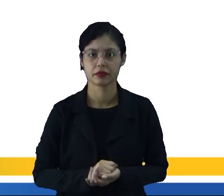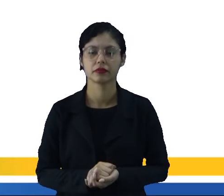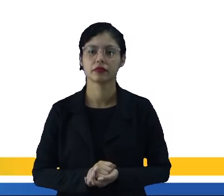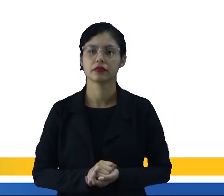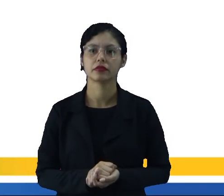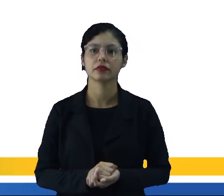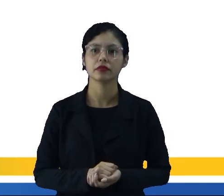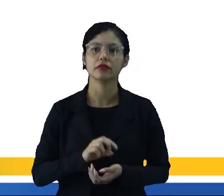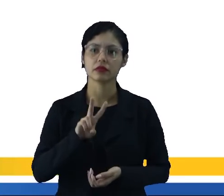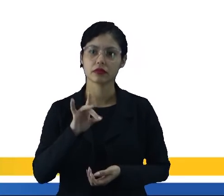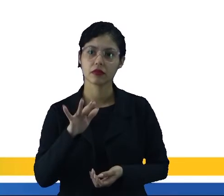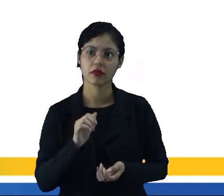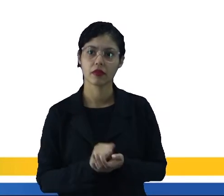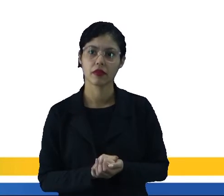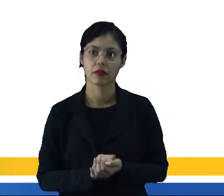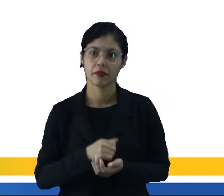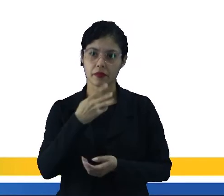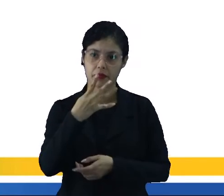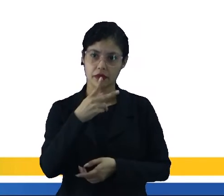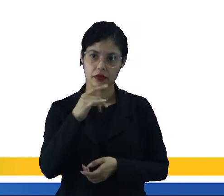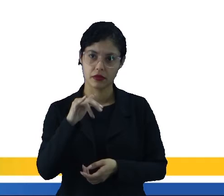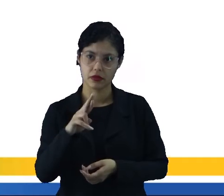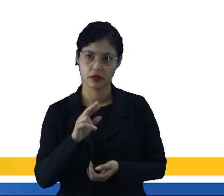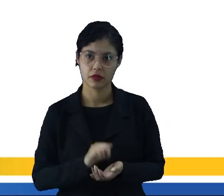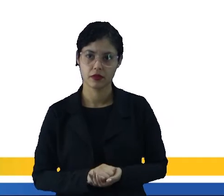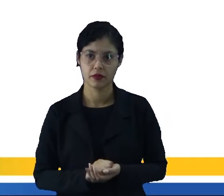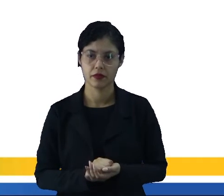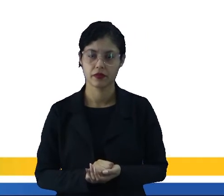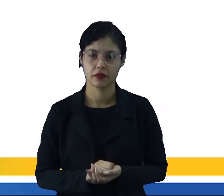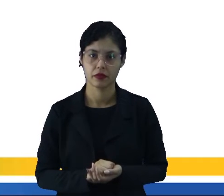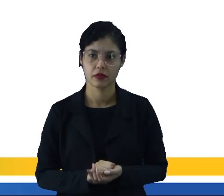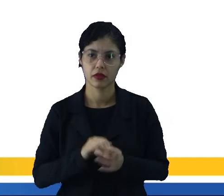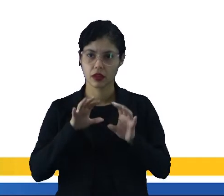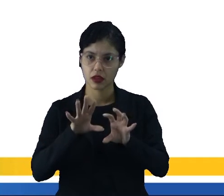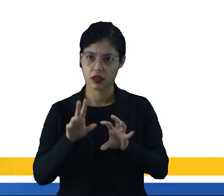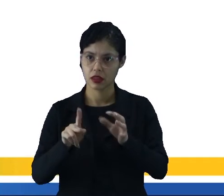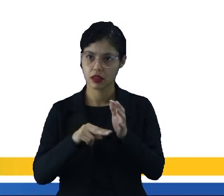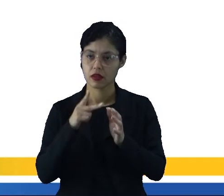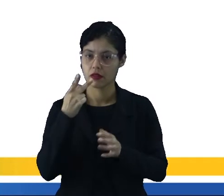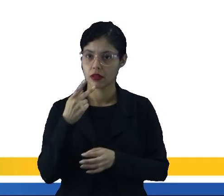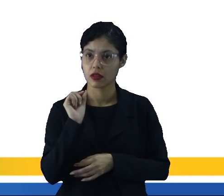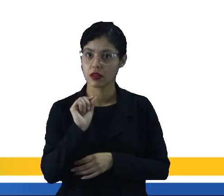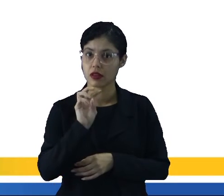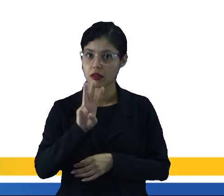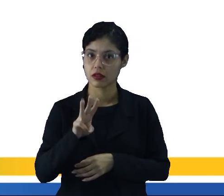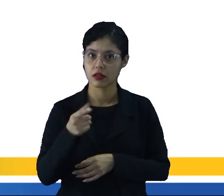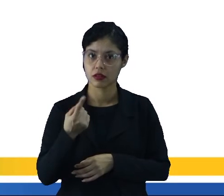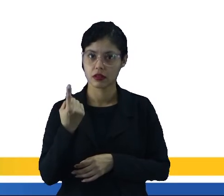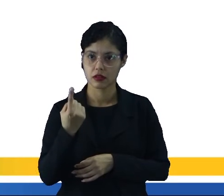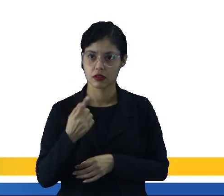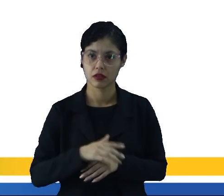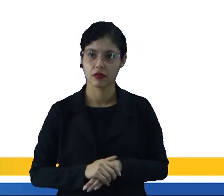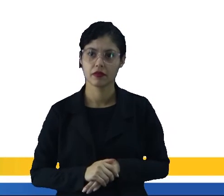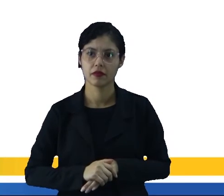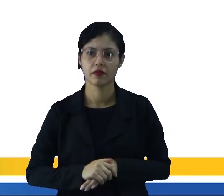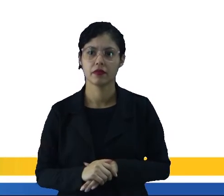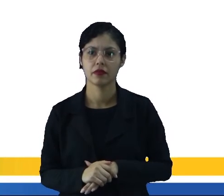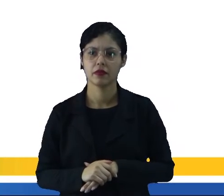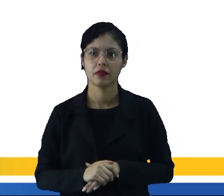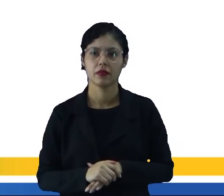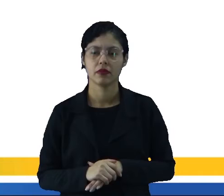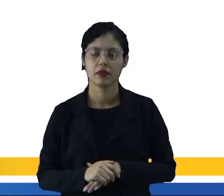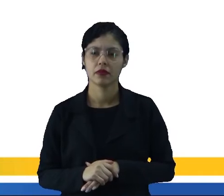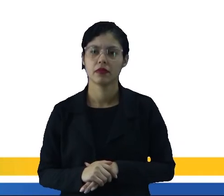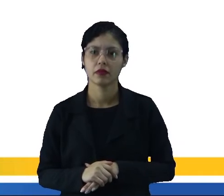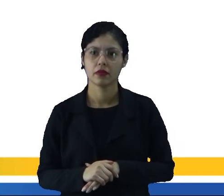volume é 4 p r Ao Cubo sobre 3 Aqui tá dizendo que o pi vale quanto 3,1 tá